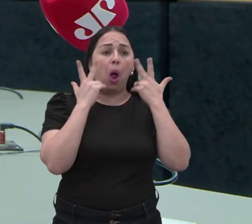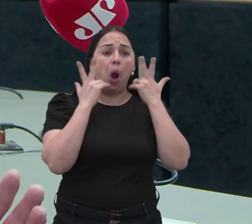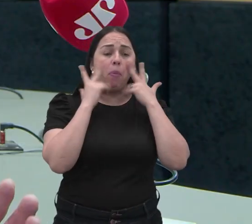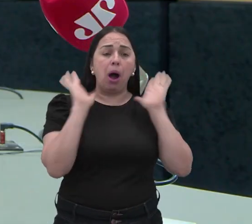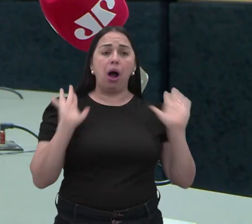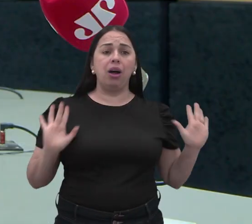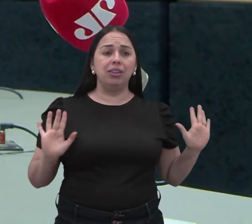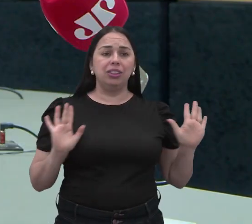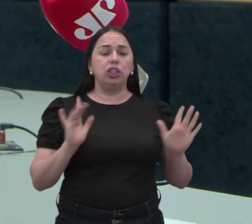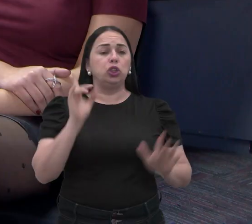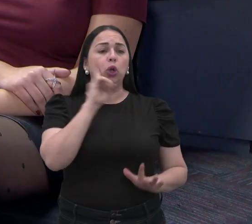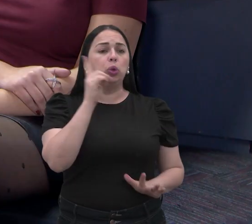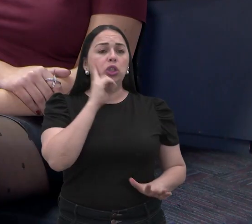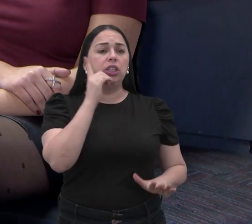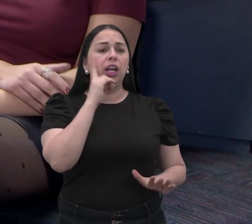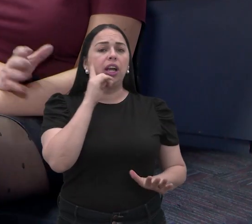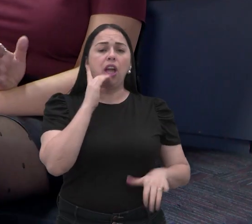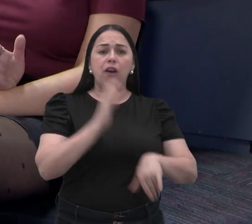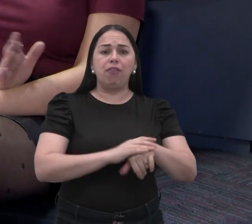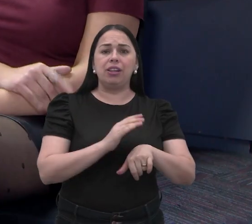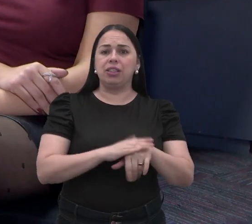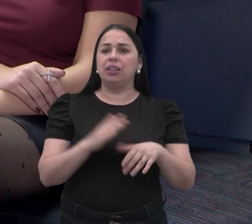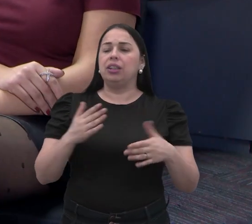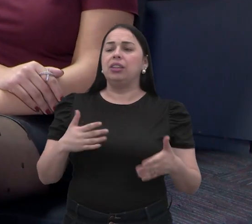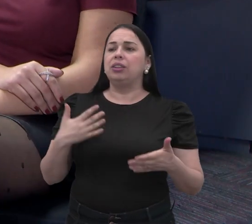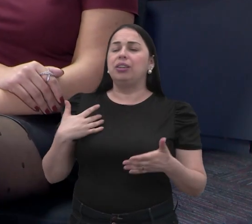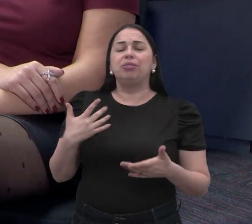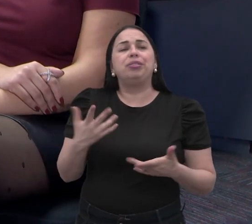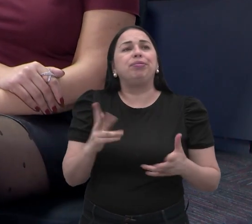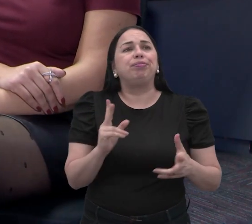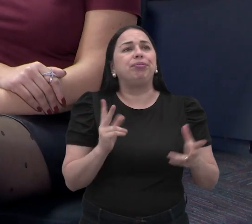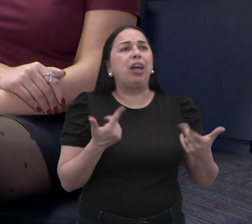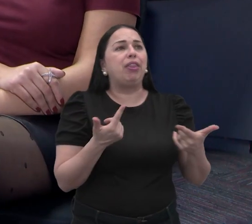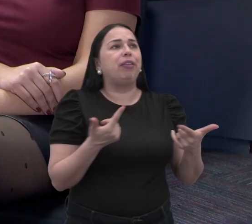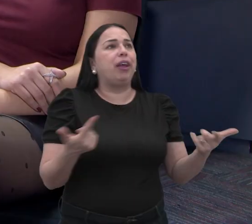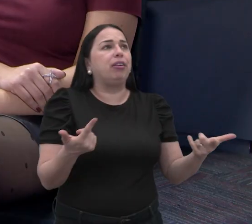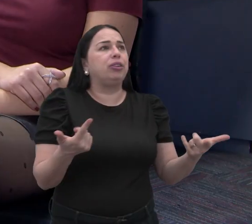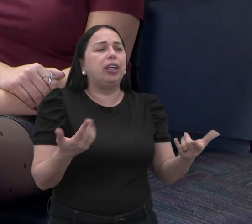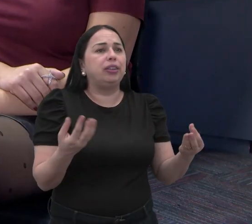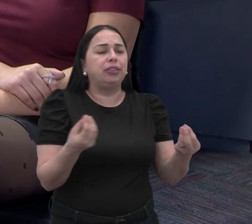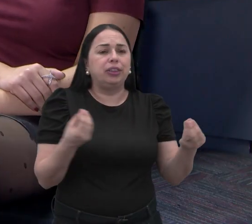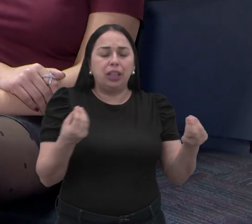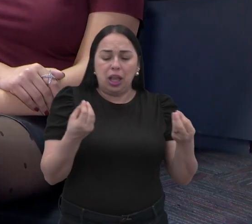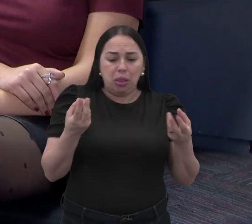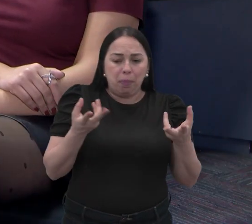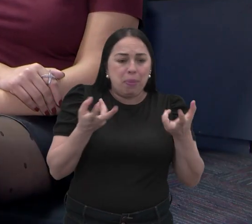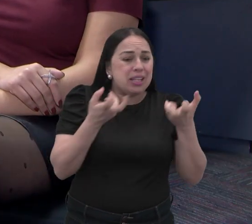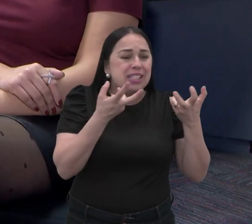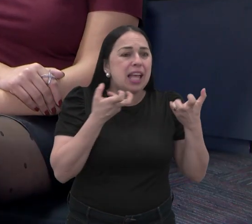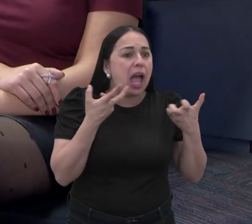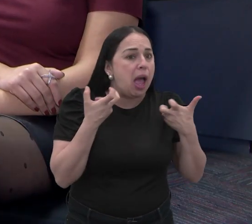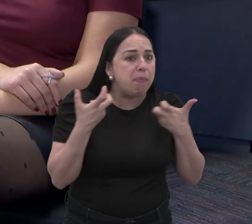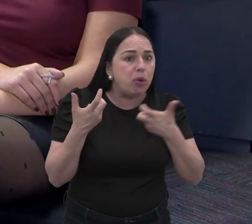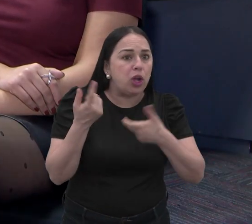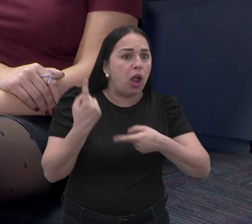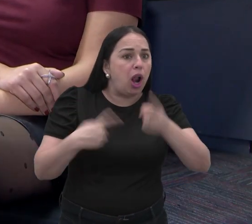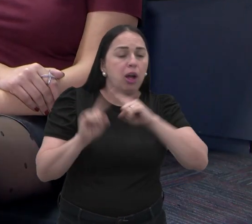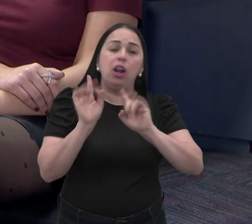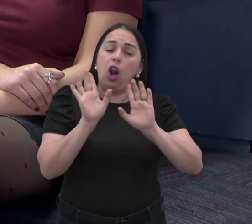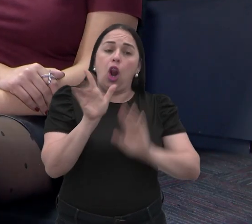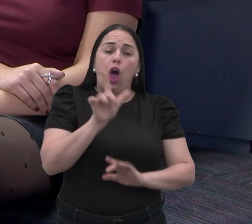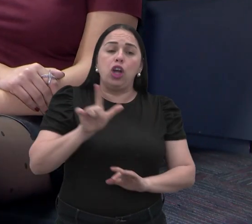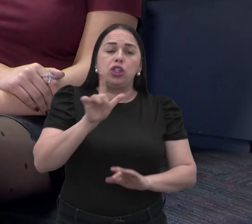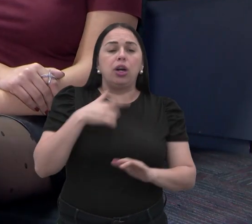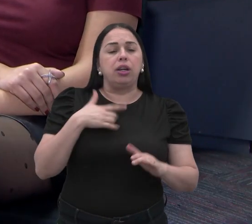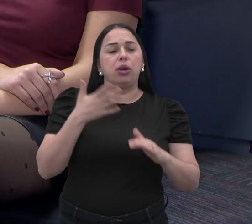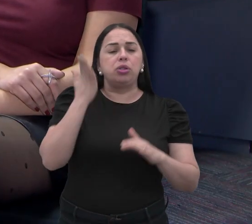estou fazendo o que eu gosto todos os dias. Não tenho, eu não tenho essa percepção. Eu acho que sim, dei a minha